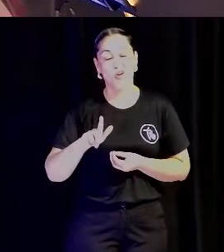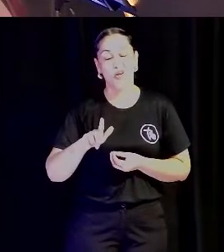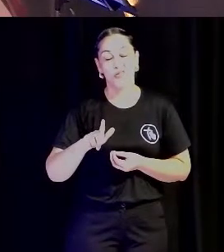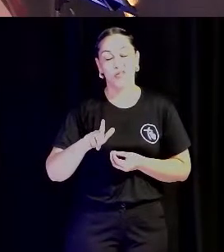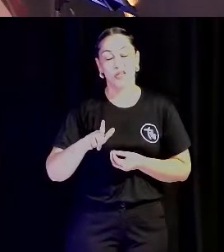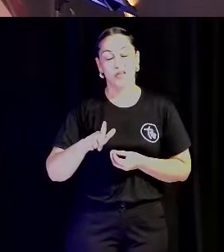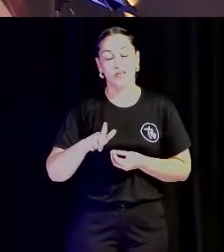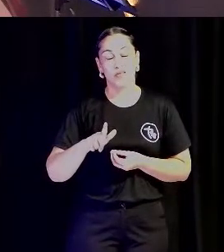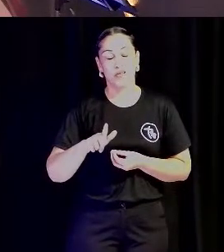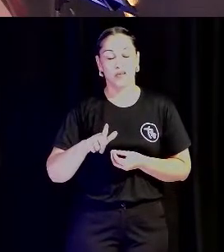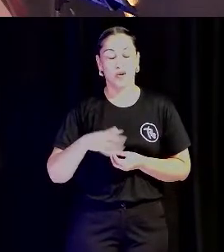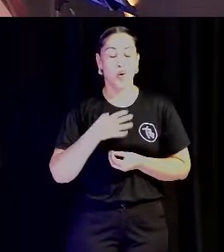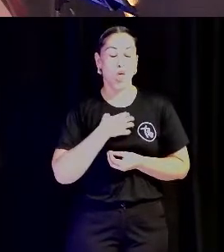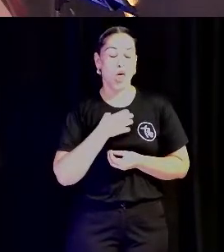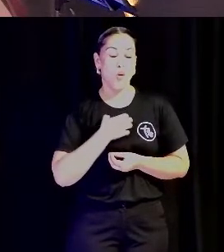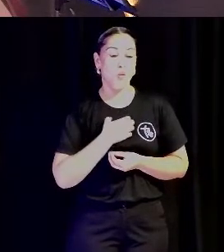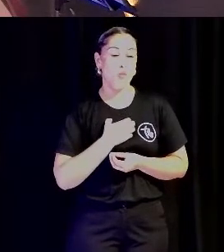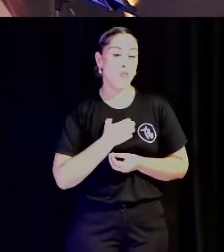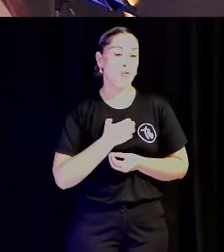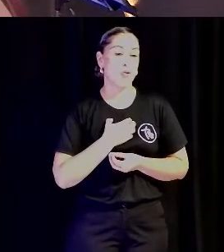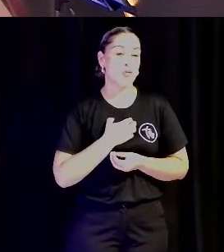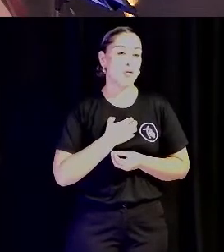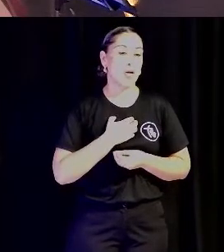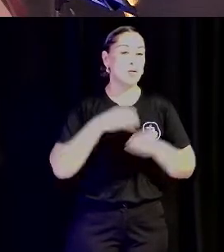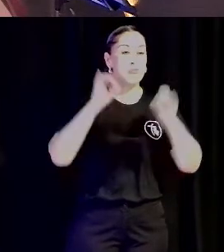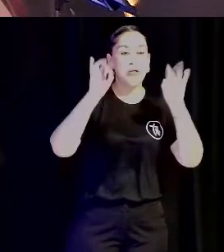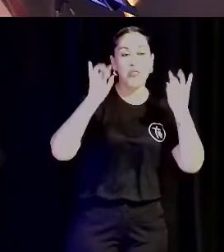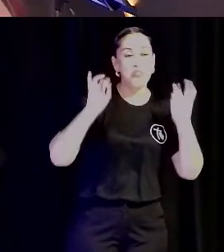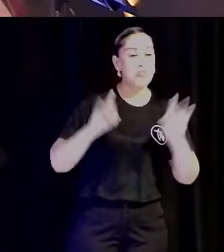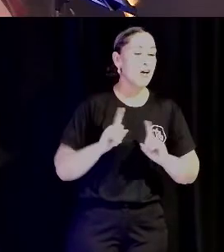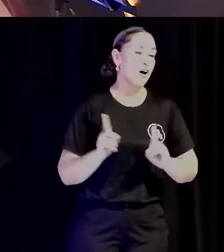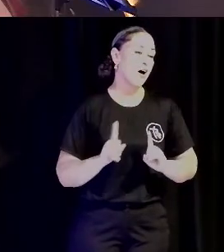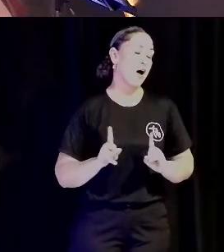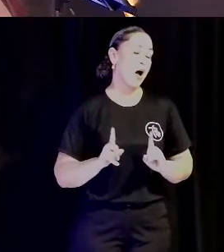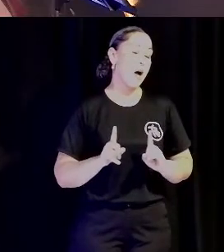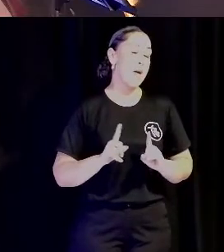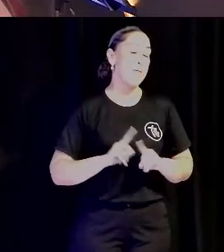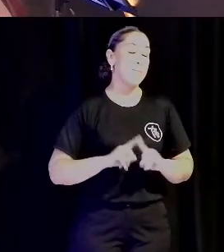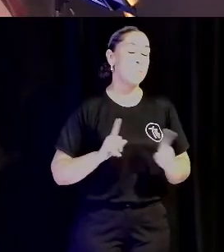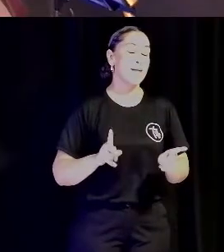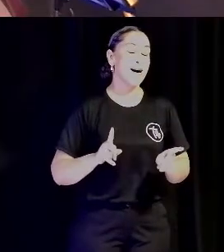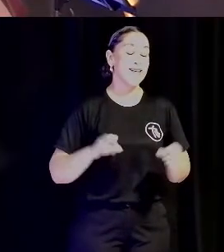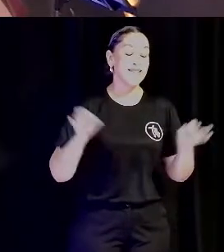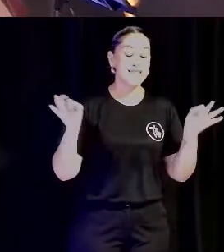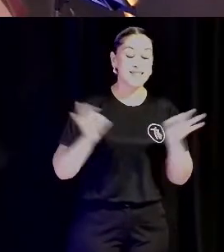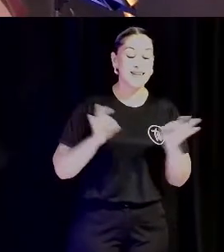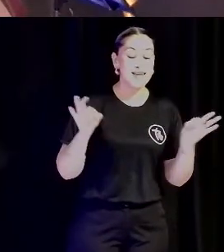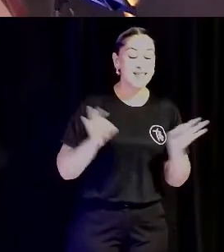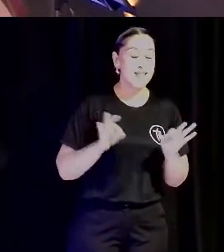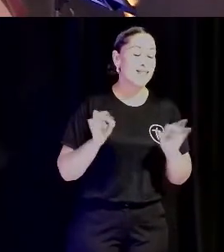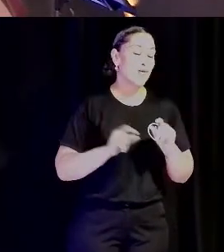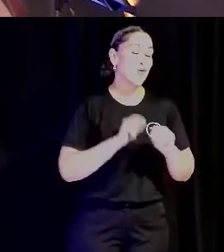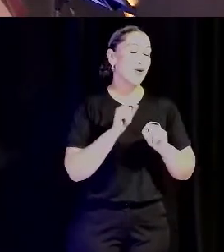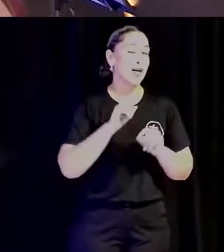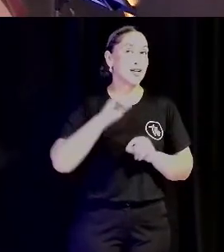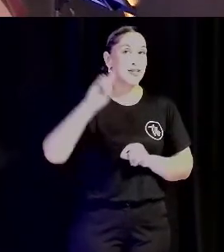conquistar tudo, mas a certeza de que Cristo capacita a